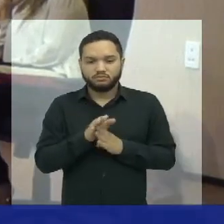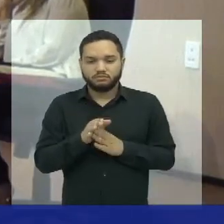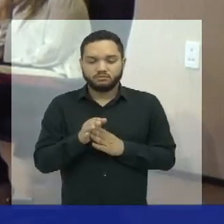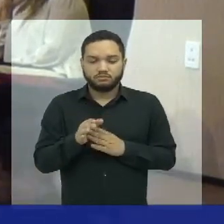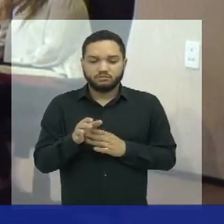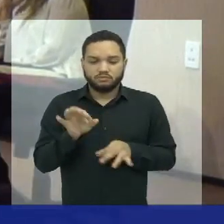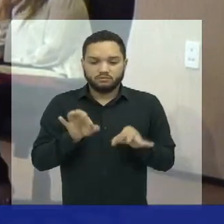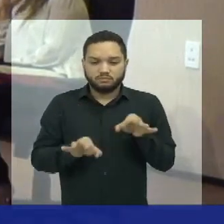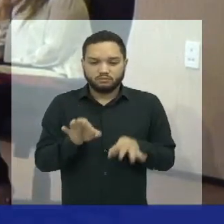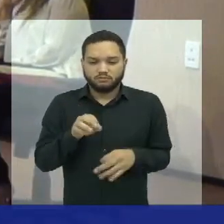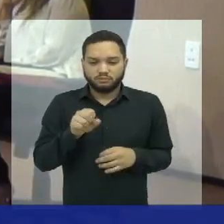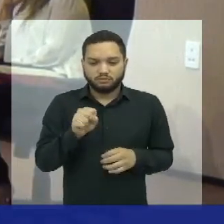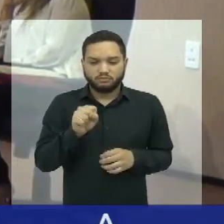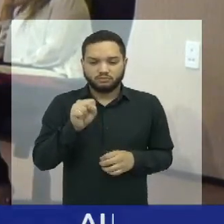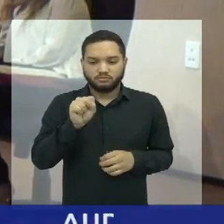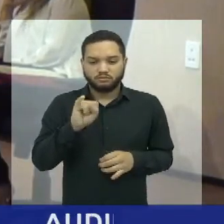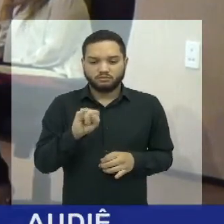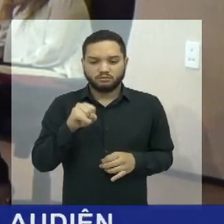Cinep.